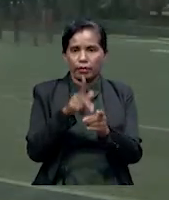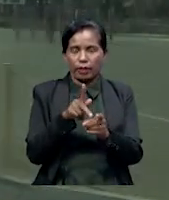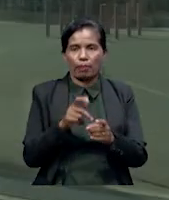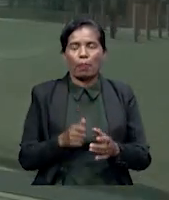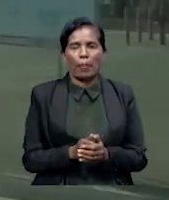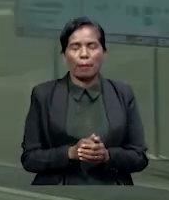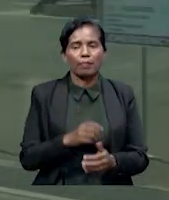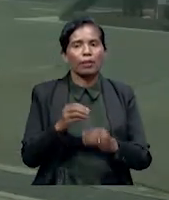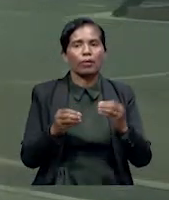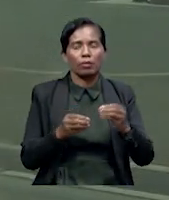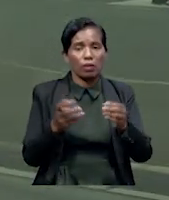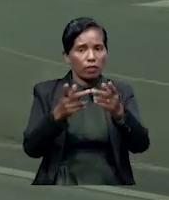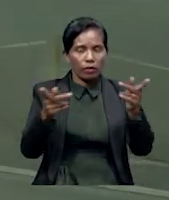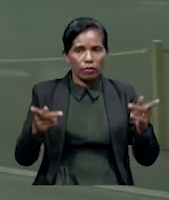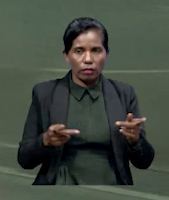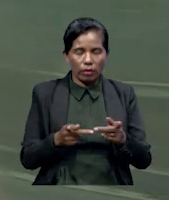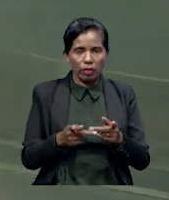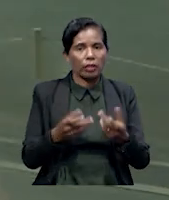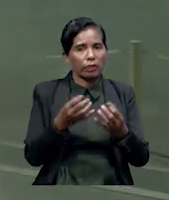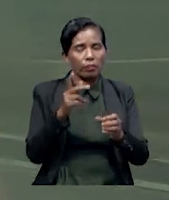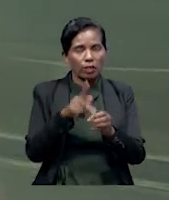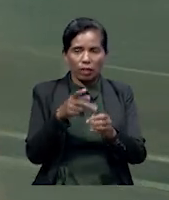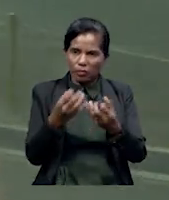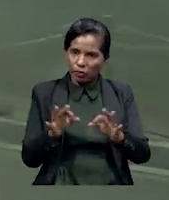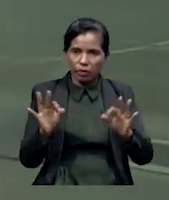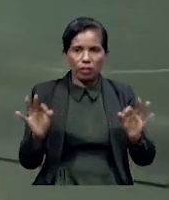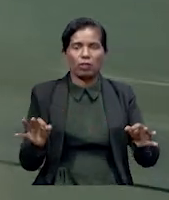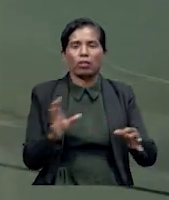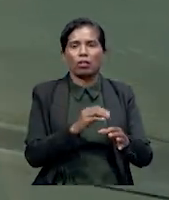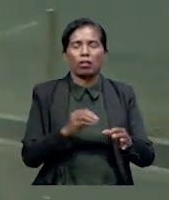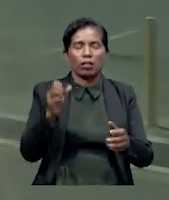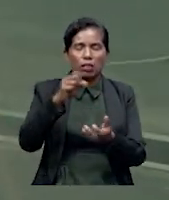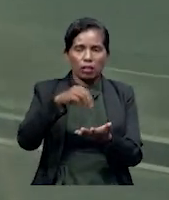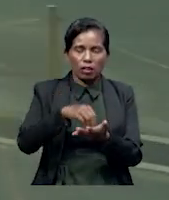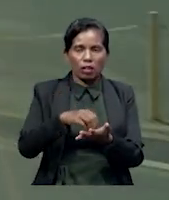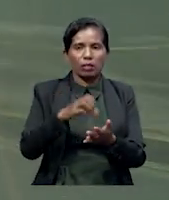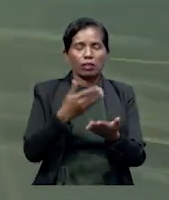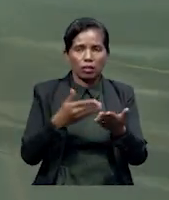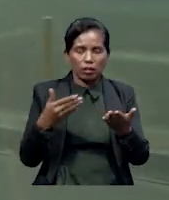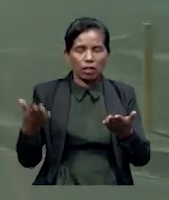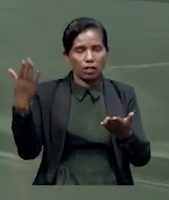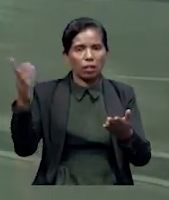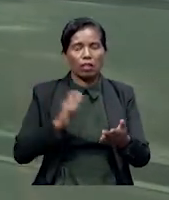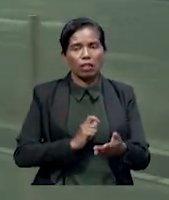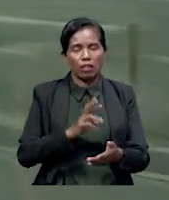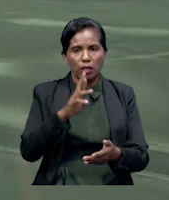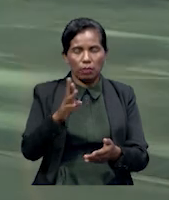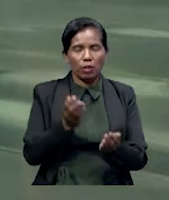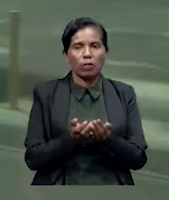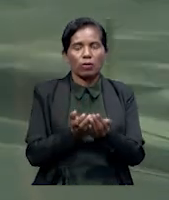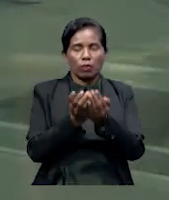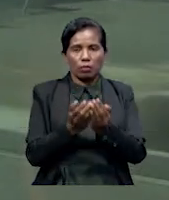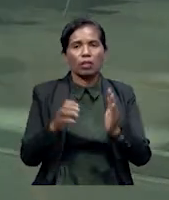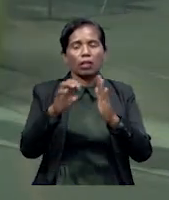Quando o campo Bayundan nebe atumaran de Daona, empresa Santos se monta equipamentos balon em Porto Tibar, Rohai nebe anessa